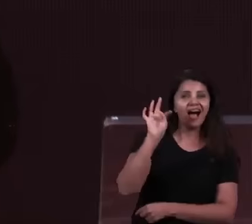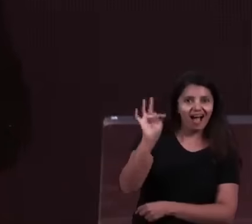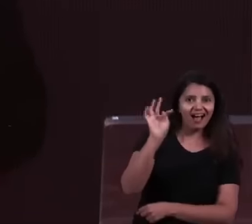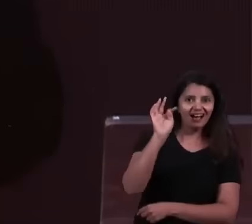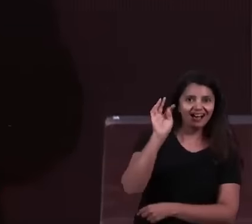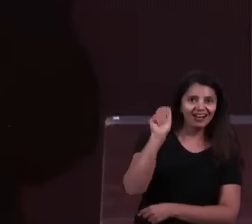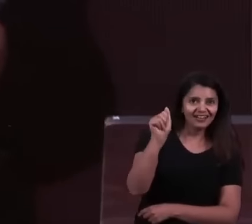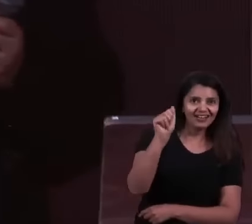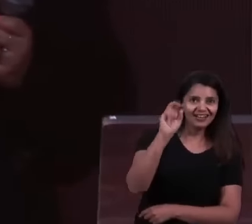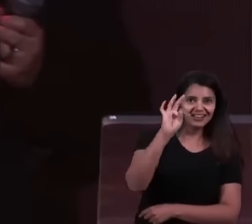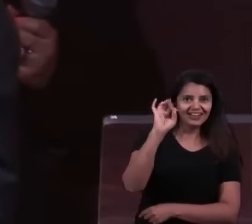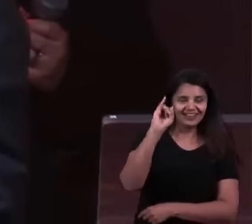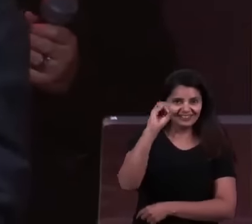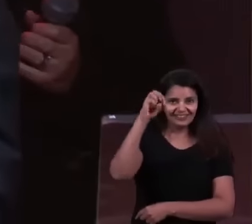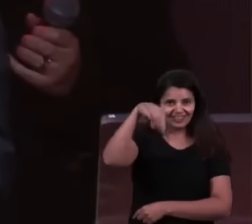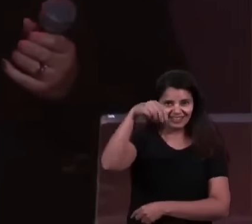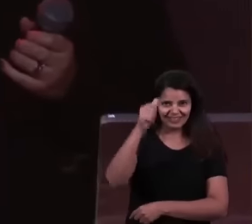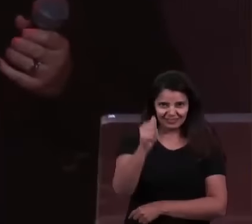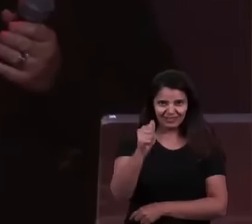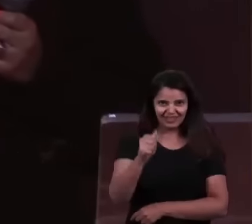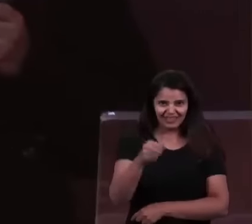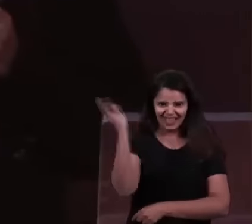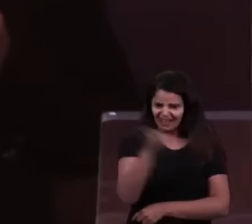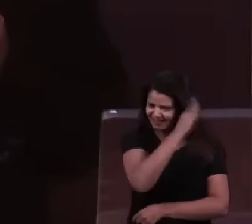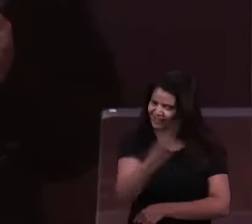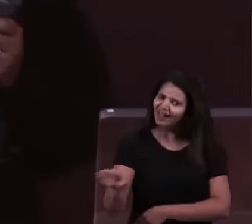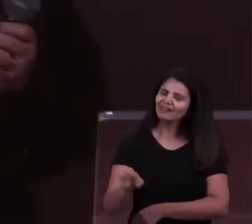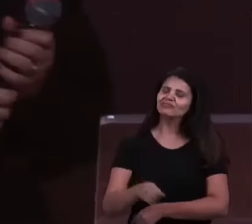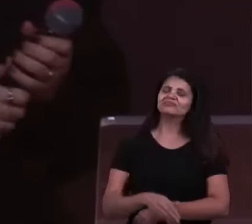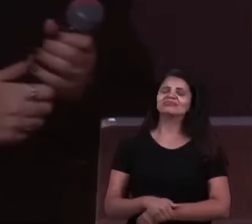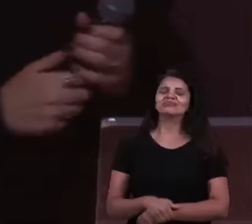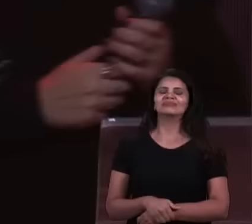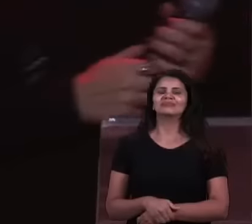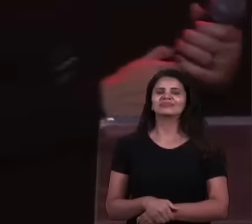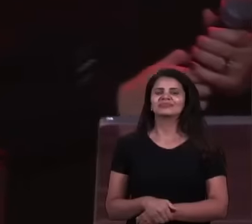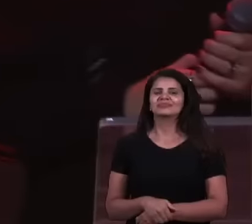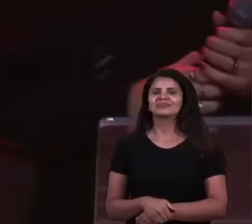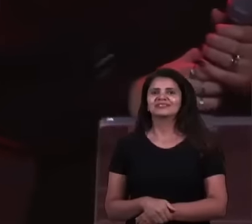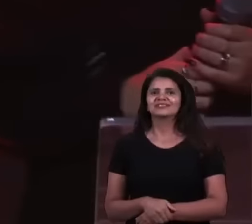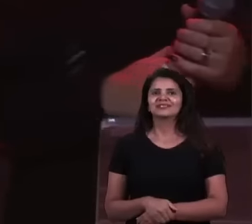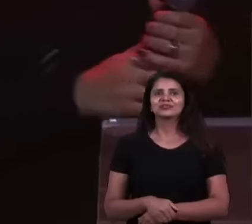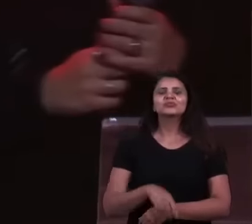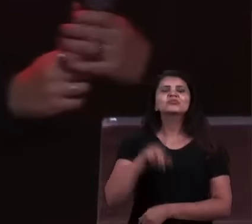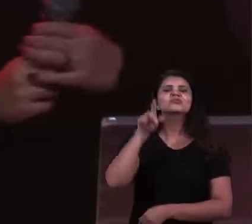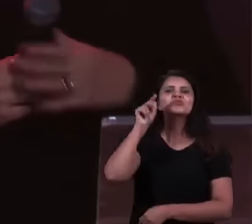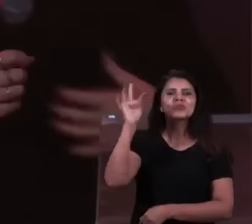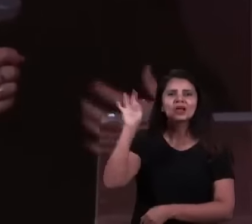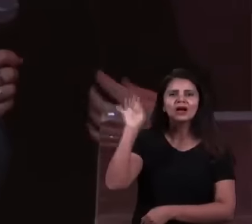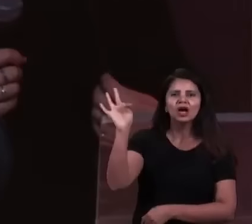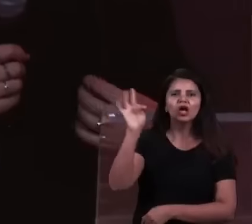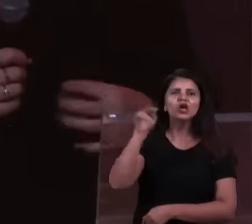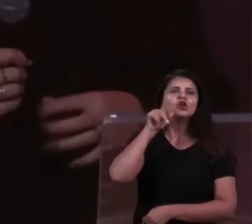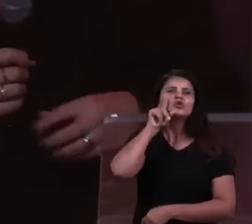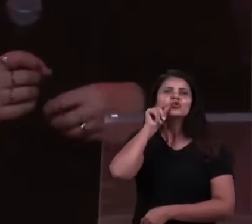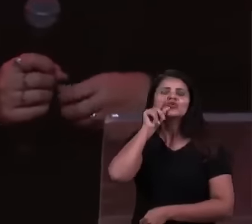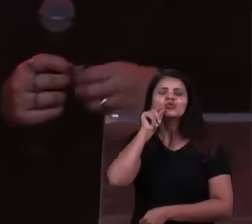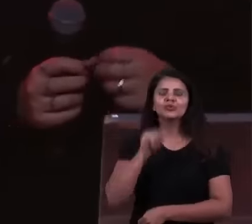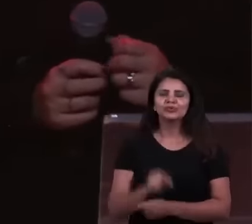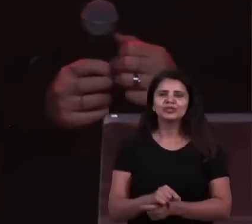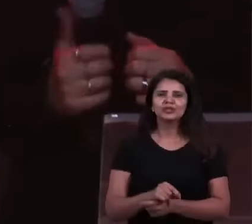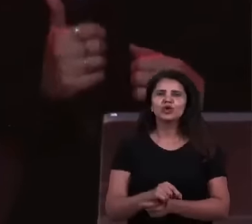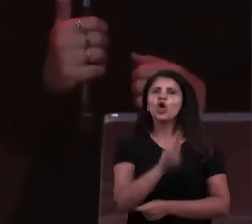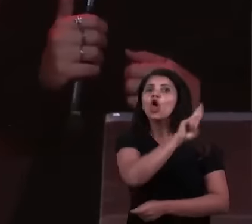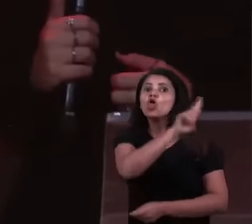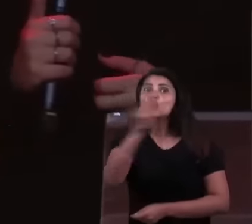Está cancelado o fim do mundo. Olha, quando você coloca lá no seu Twitter, no seu Instagram, o fim do mundo